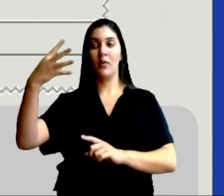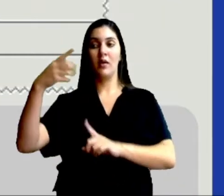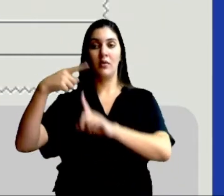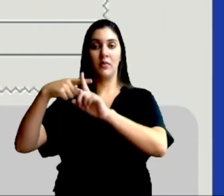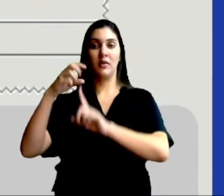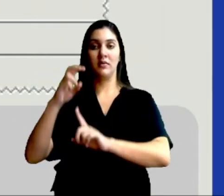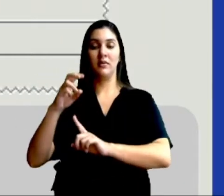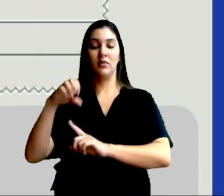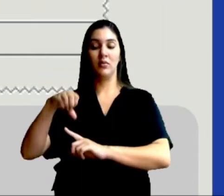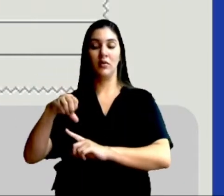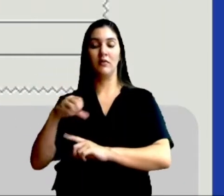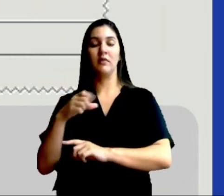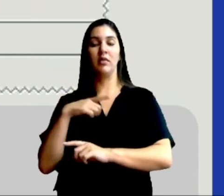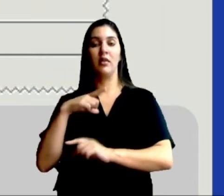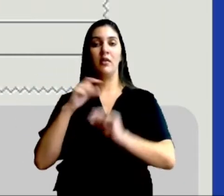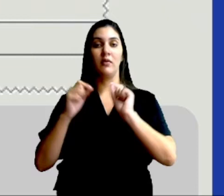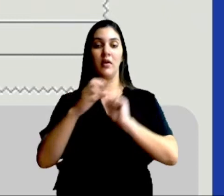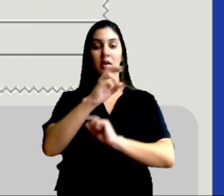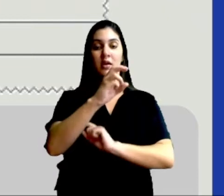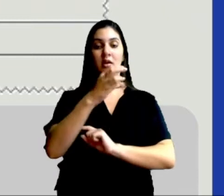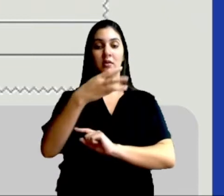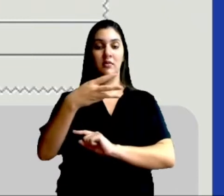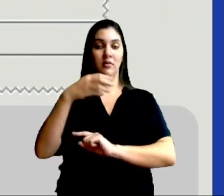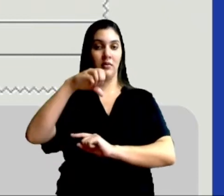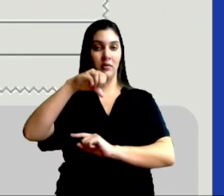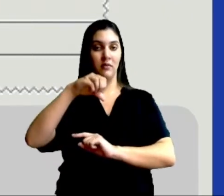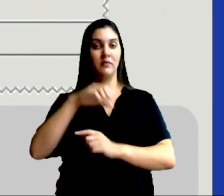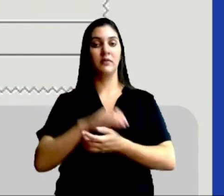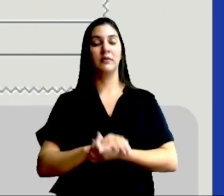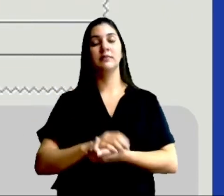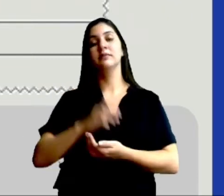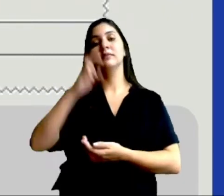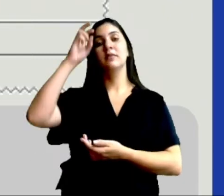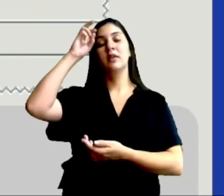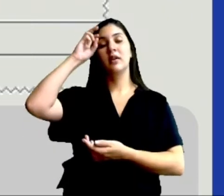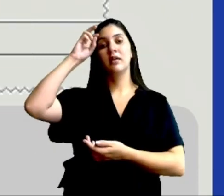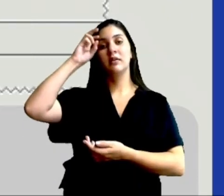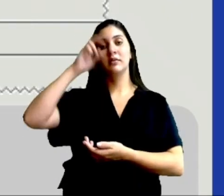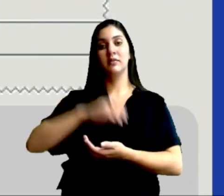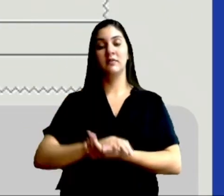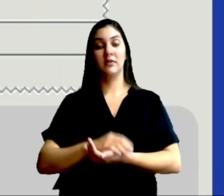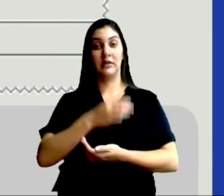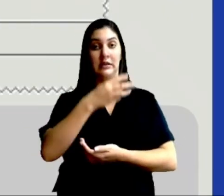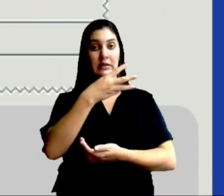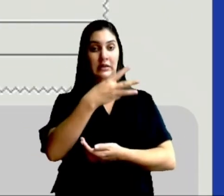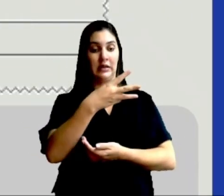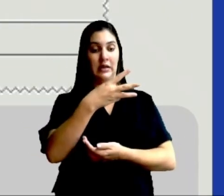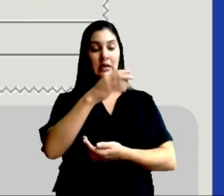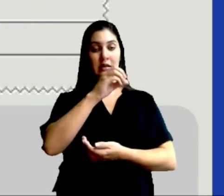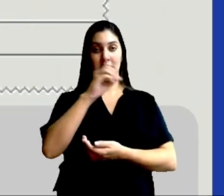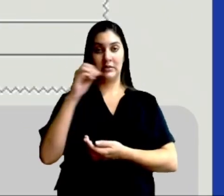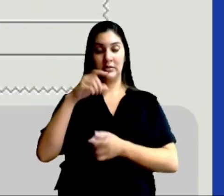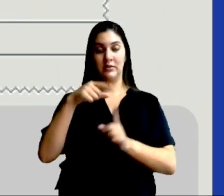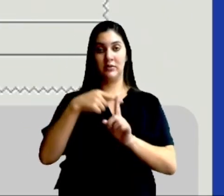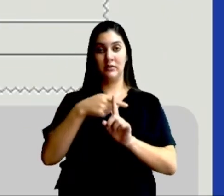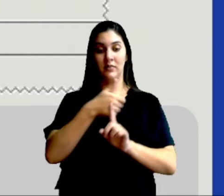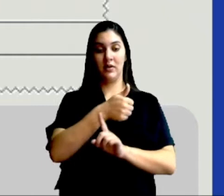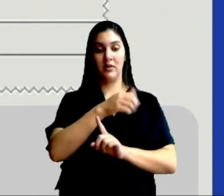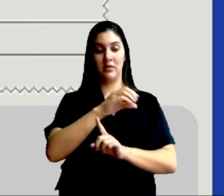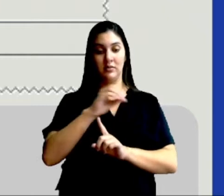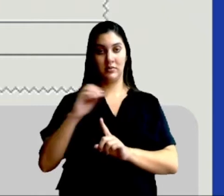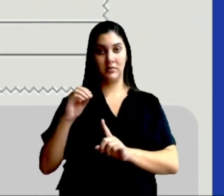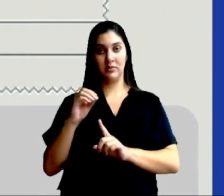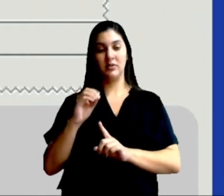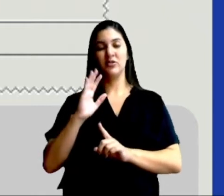5, 9. Eu tenho 539. Na quinta-feira, 300 mais 100. Já não vou repetir que